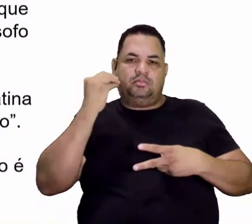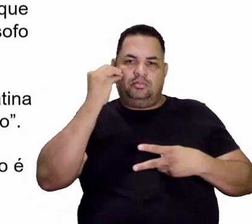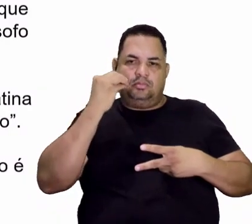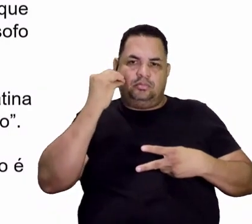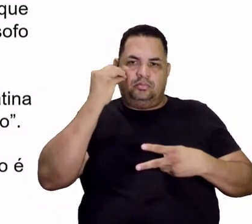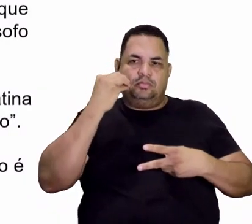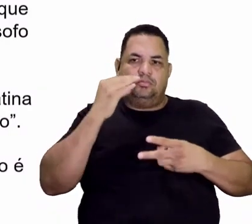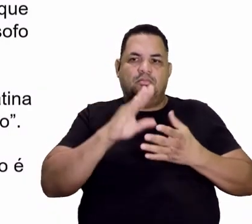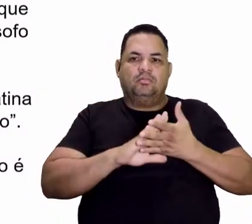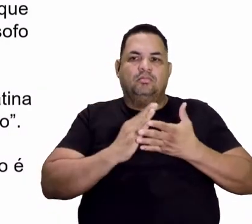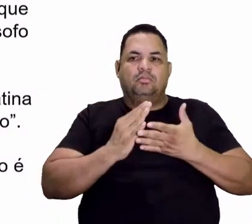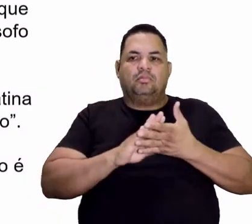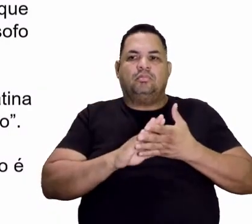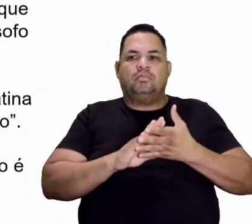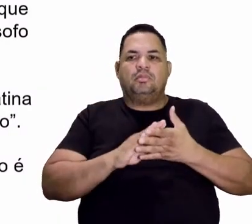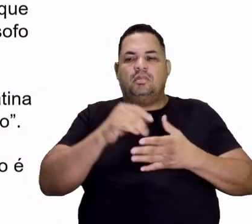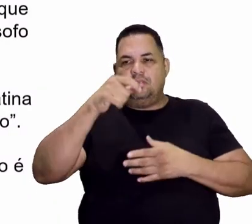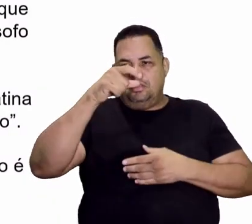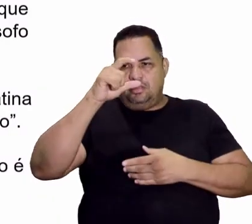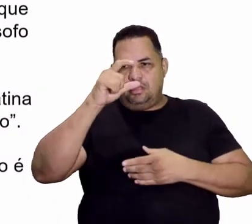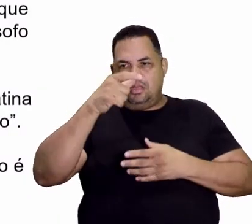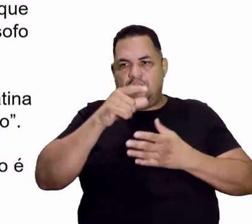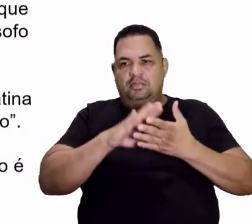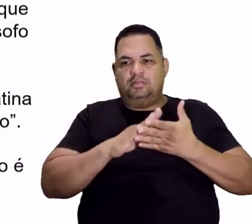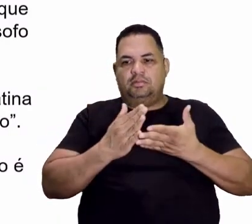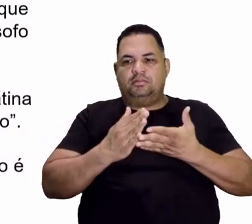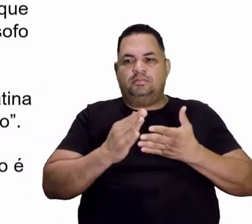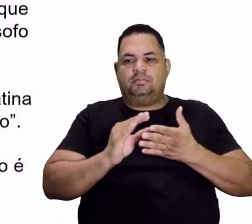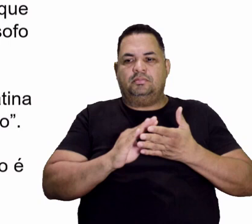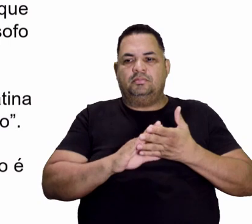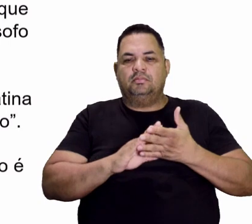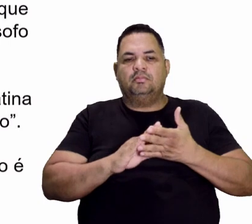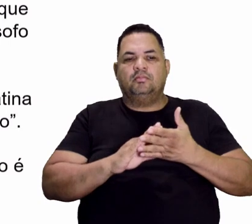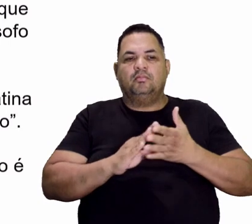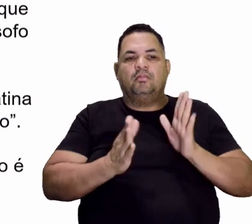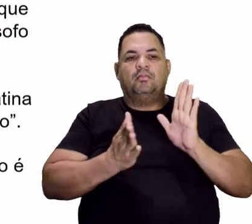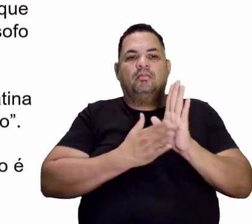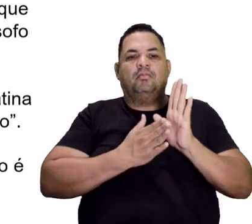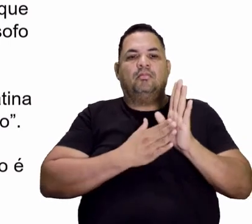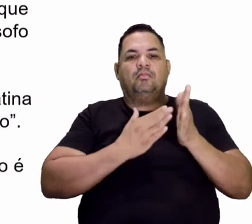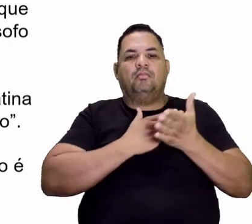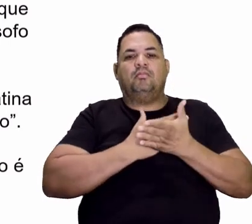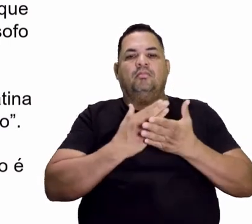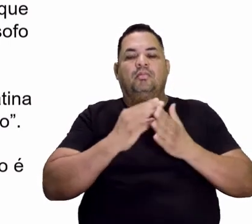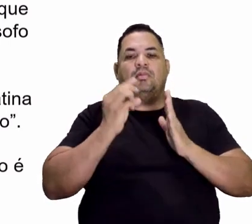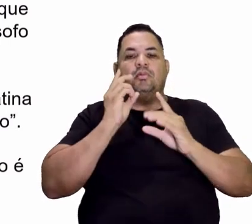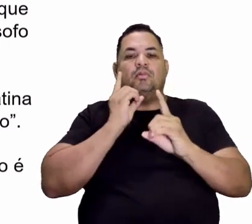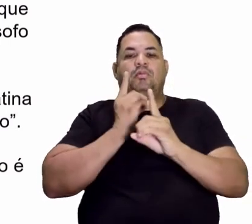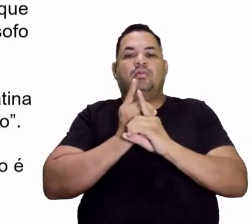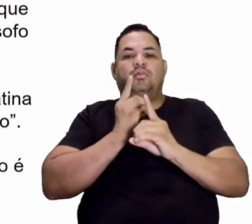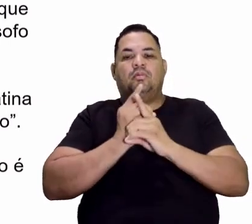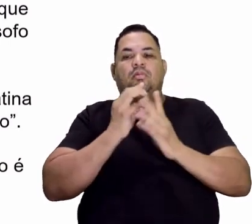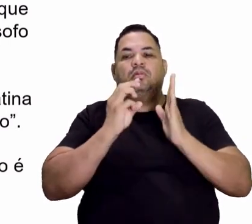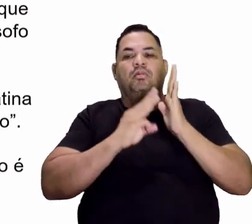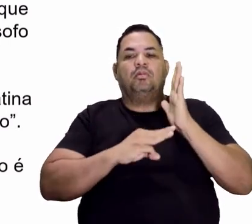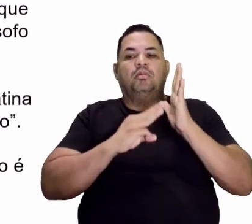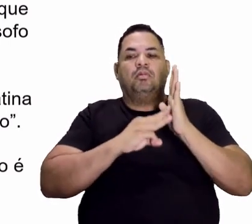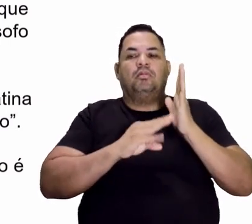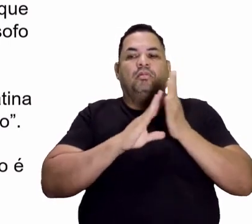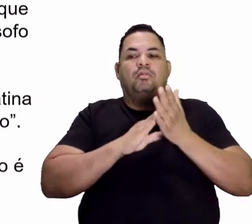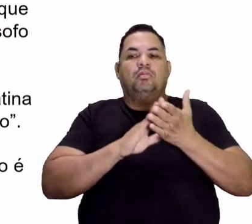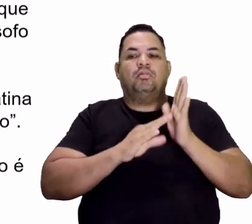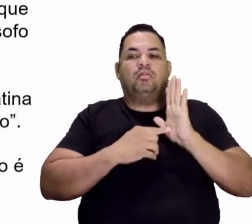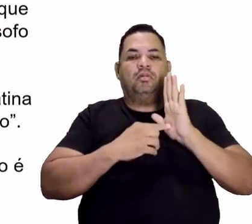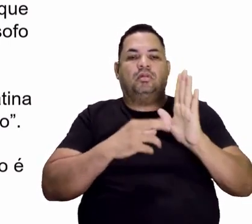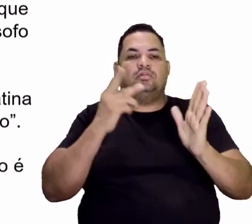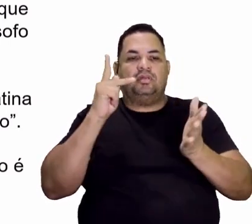O racionalismo de Descartes. Propósito inicial: encontrar um método seguro que o conduzisse à